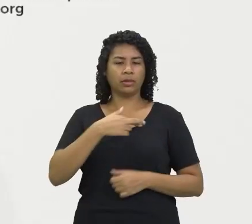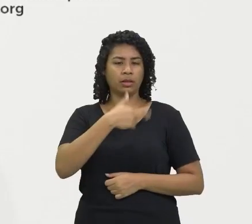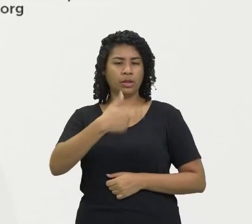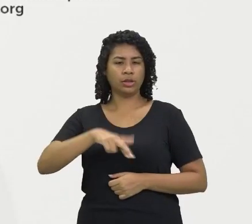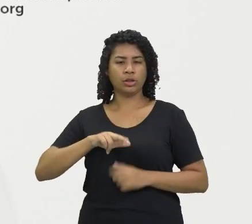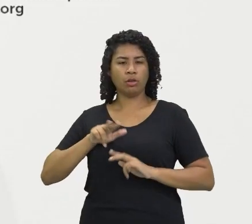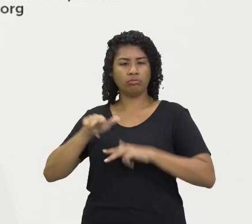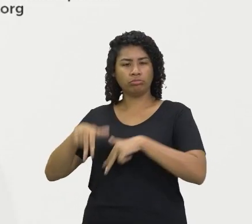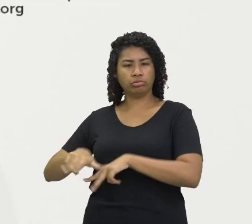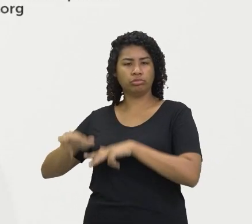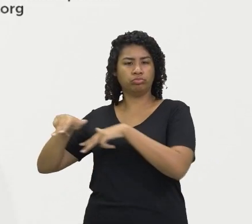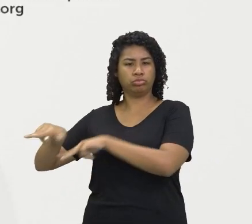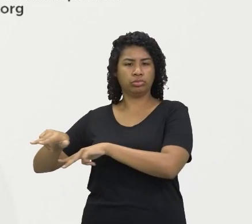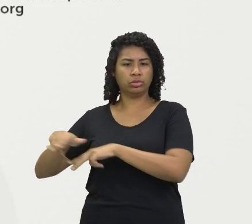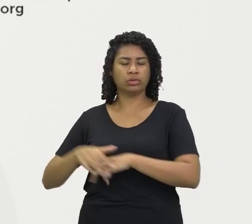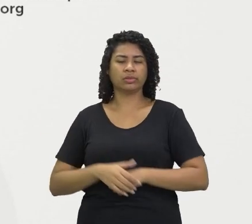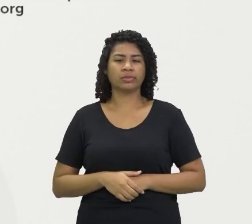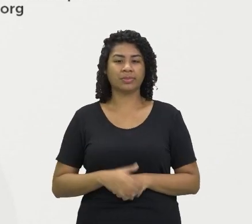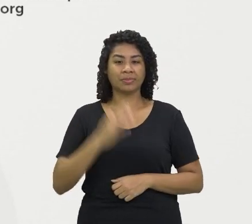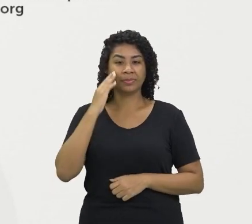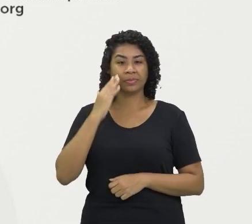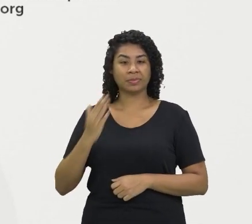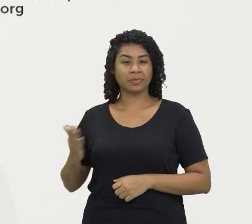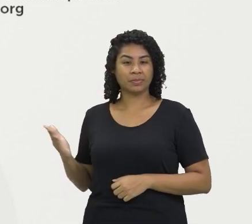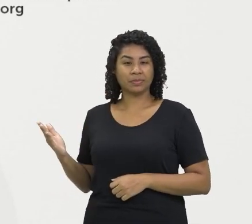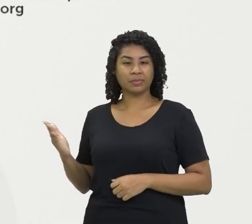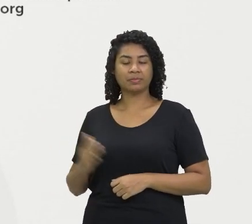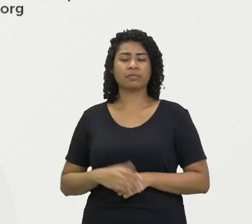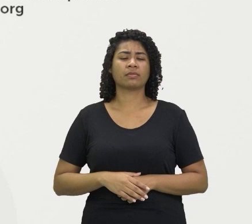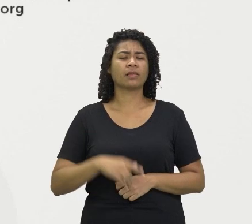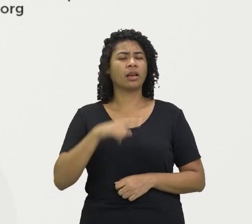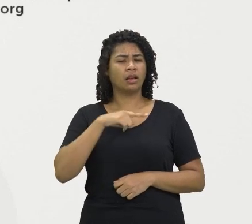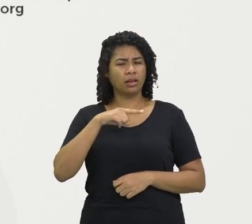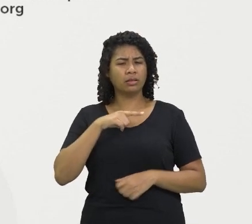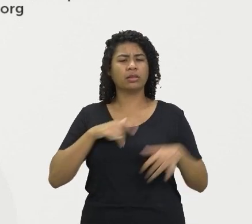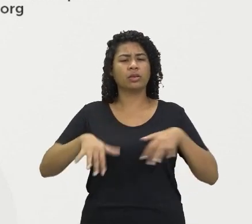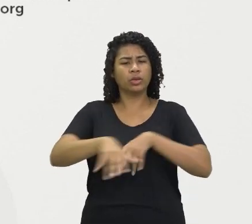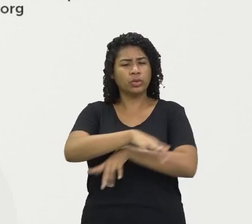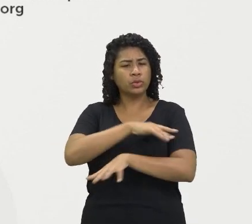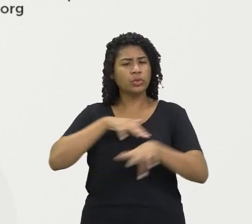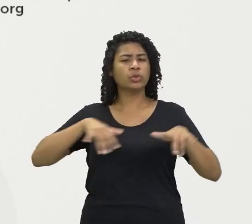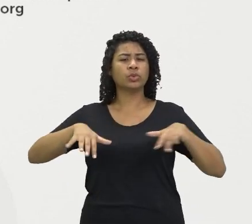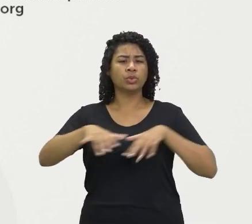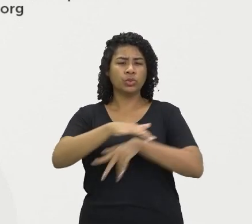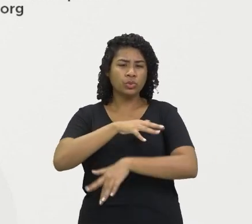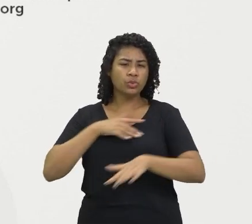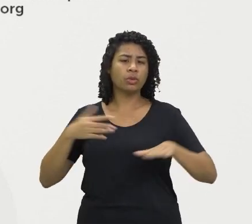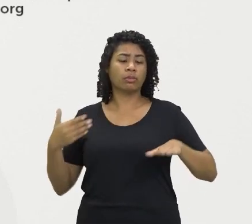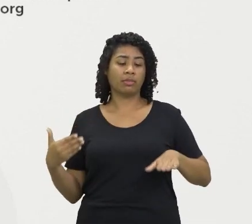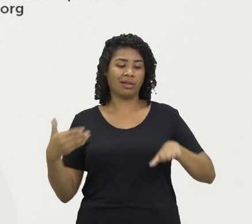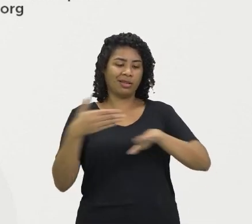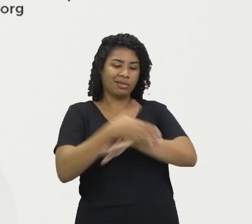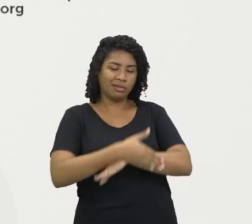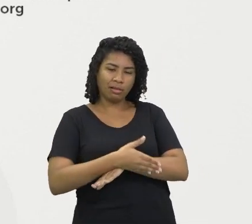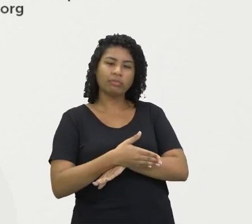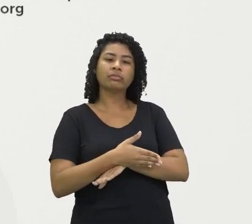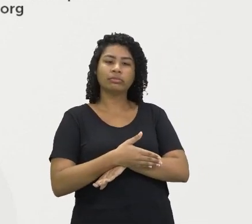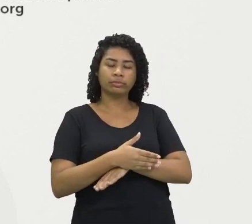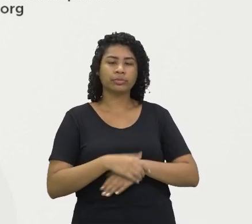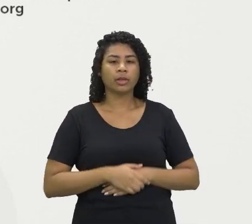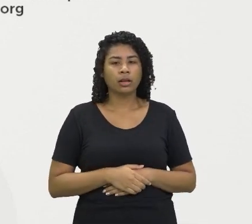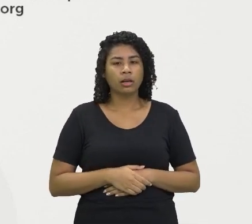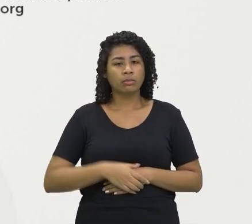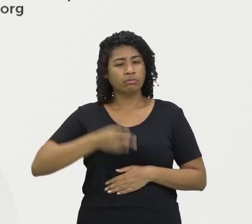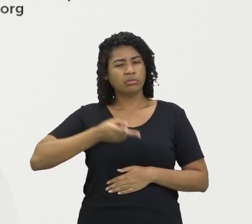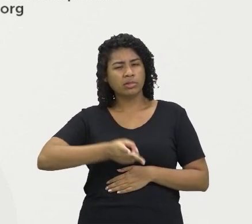próxima... o candomblé, ele também tem um ritual de iniciação, né? De renascimento, né? Todo